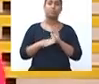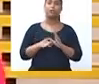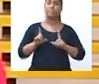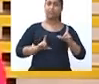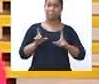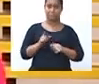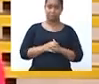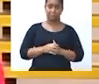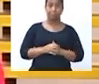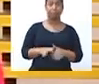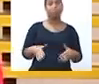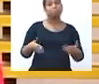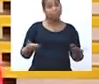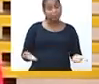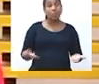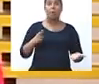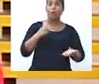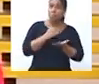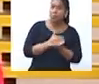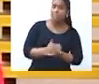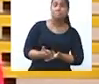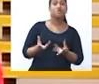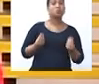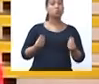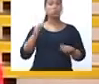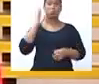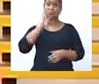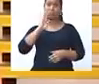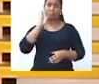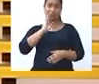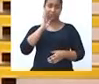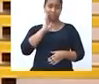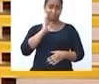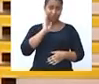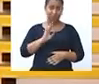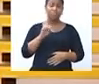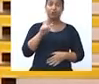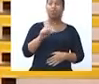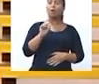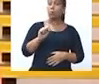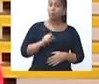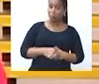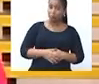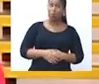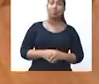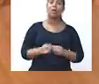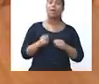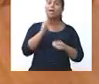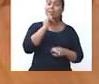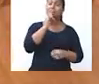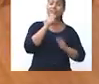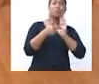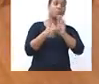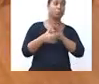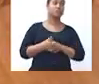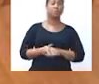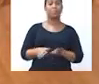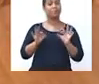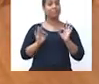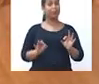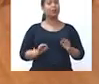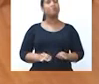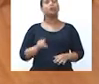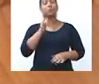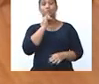TV. Então, eu acho que é uma iniciativa muito interessante, que é essa questão de mostrar os exemplos. Exatamente, né? De